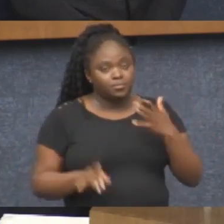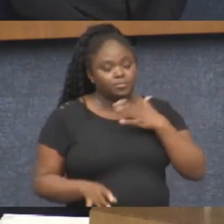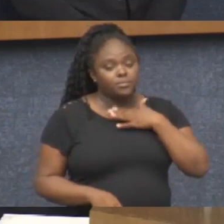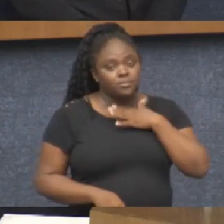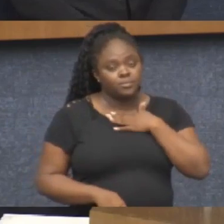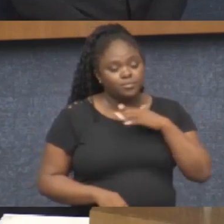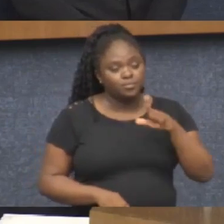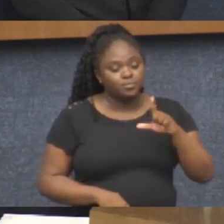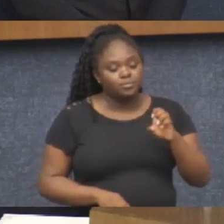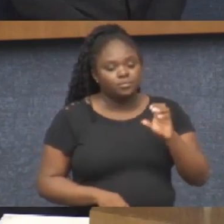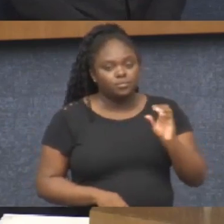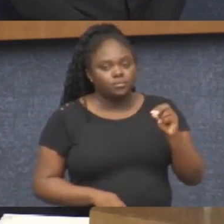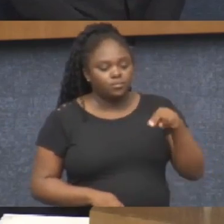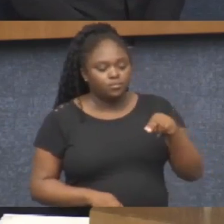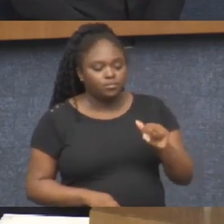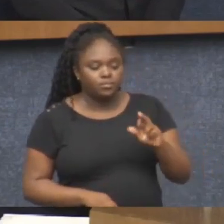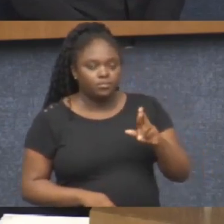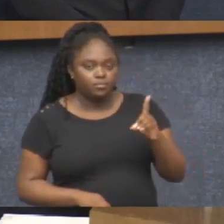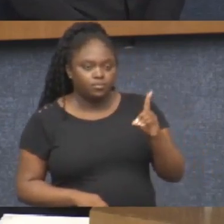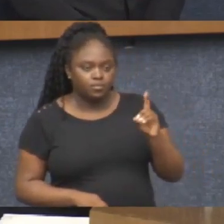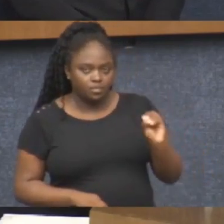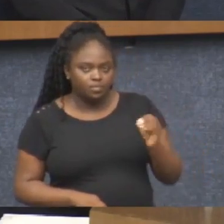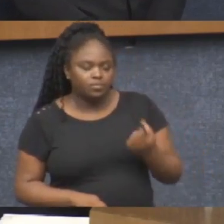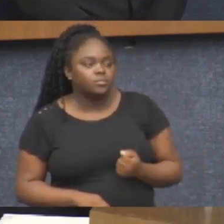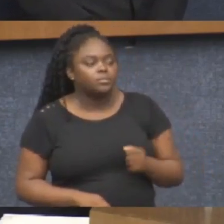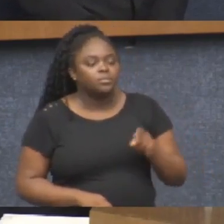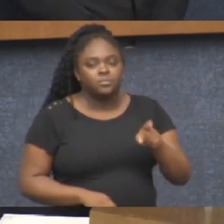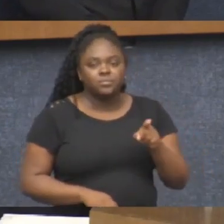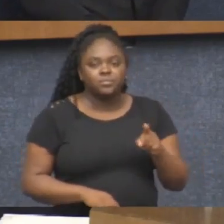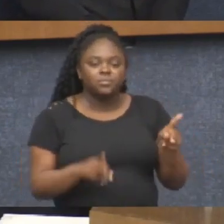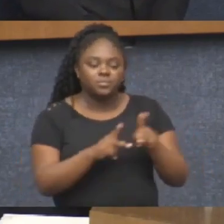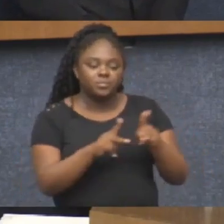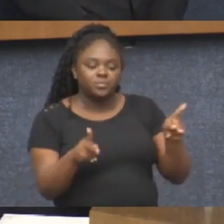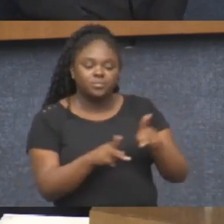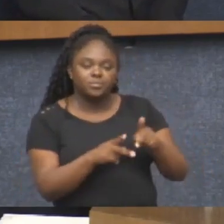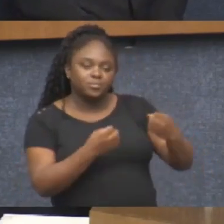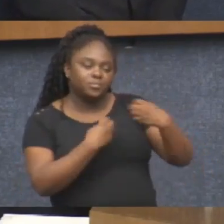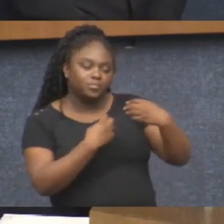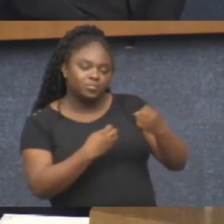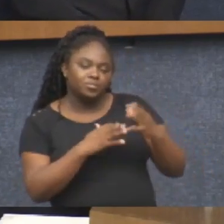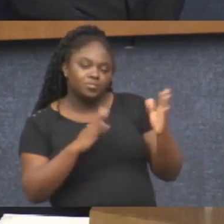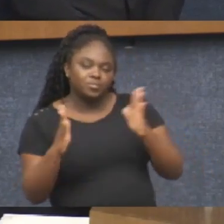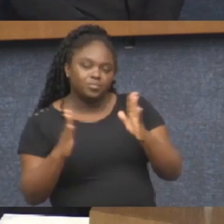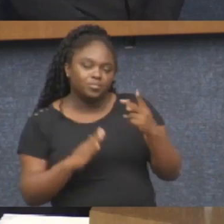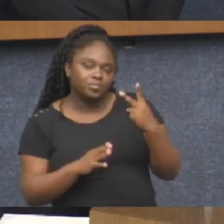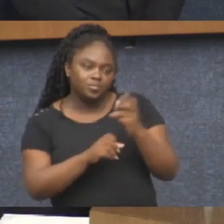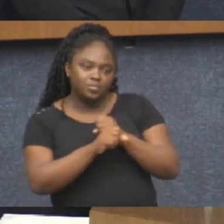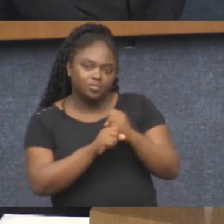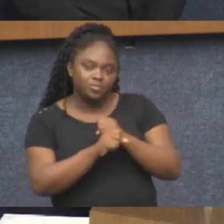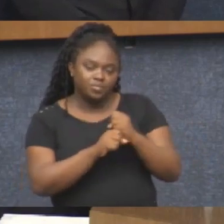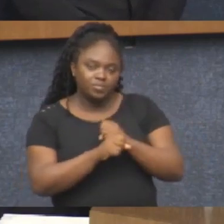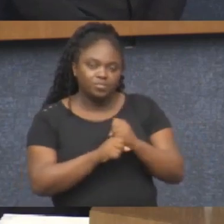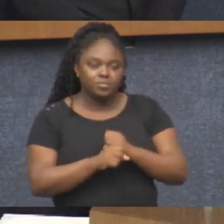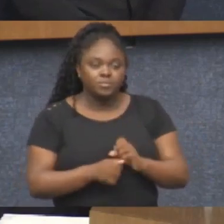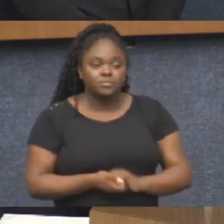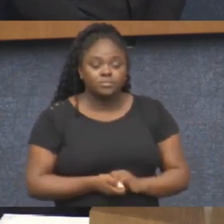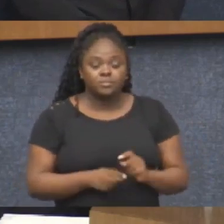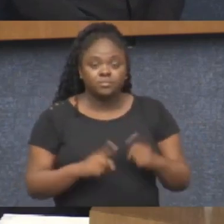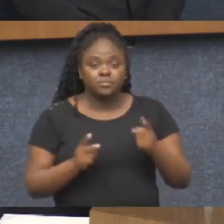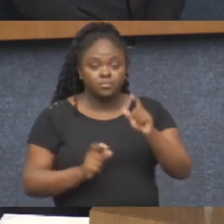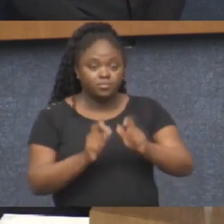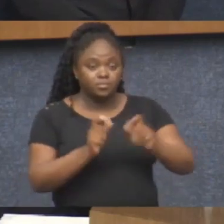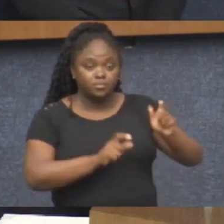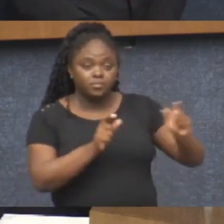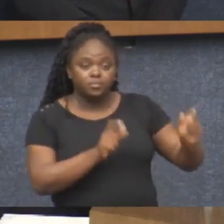mim, Leonardo Arestrup, que foi meu preceptor aí durante 2 anos, né, de residência, Aninha, que não estão aqui entre nós, mas que são